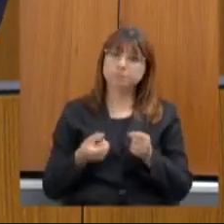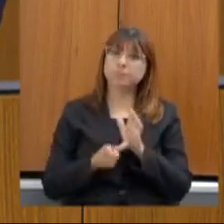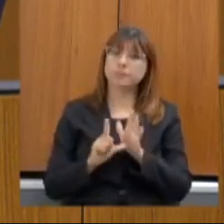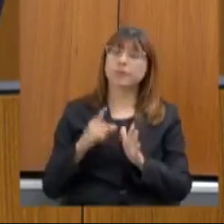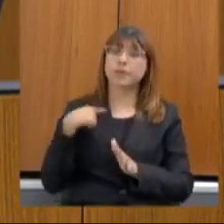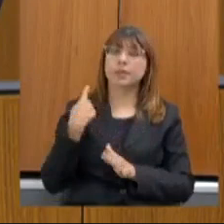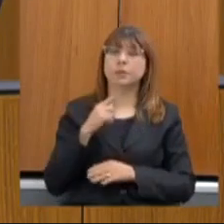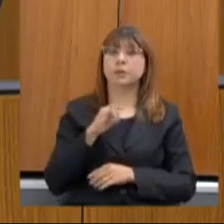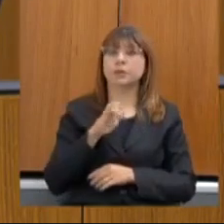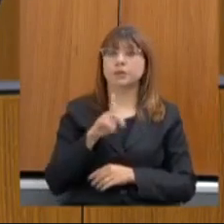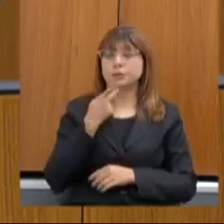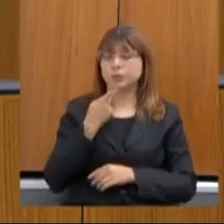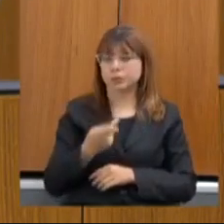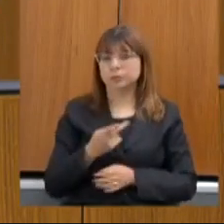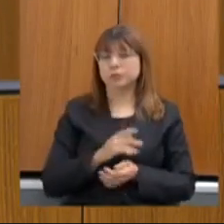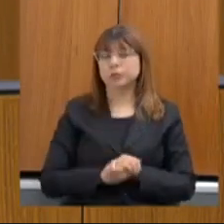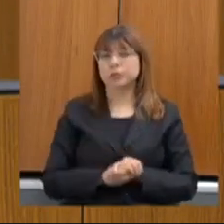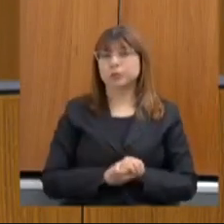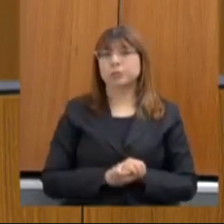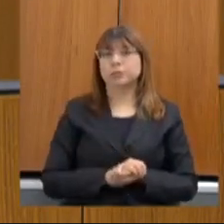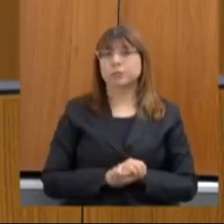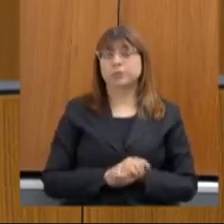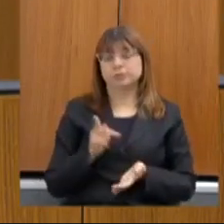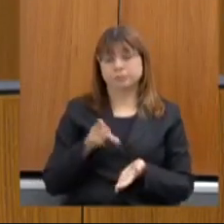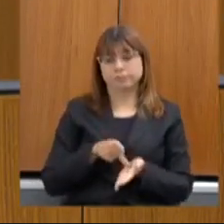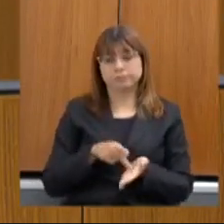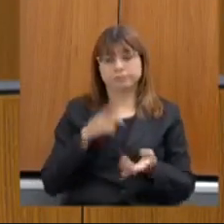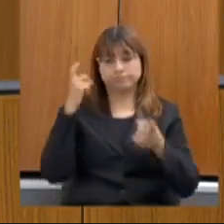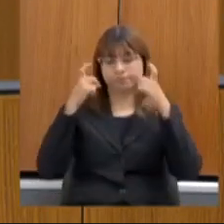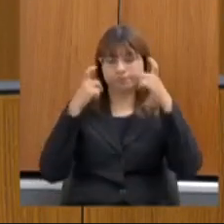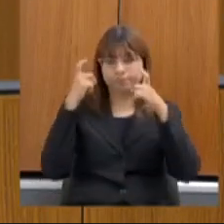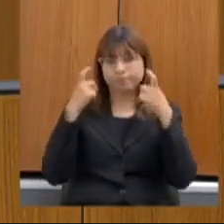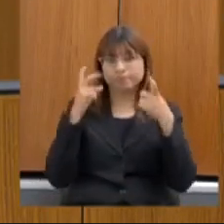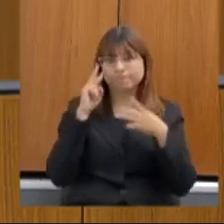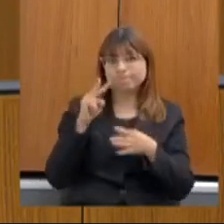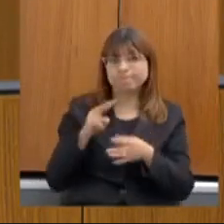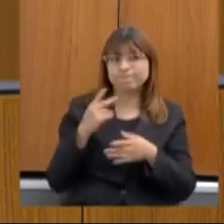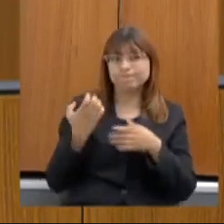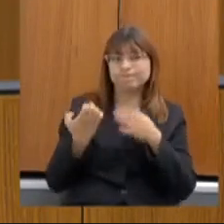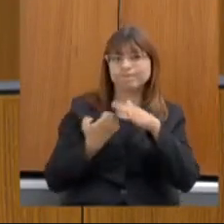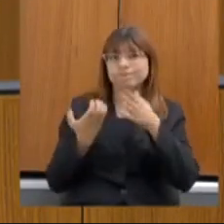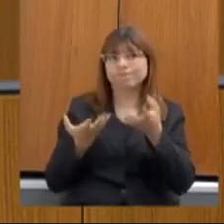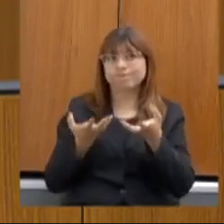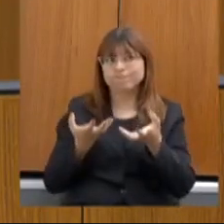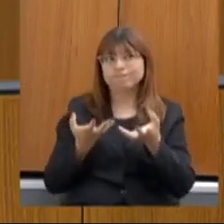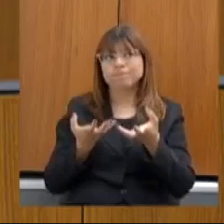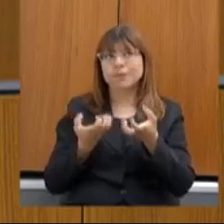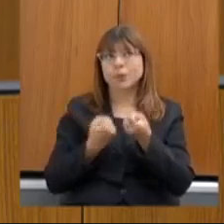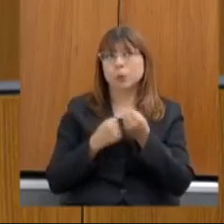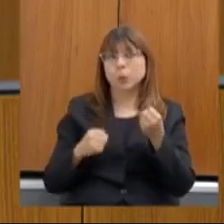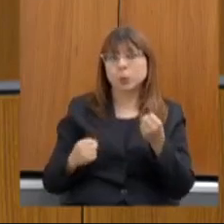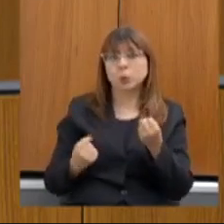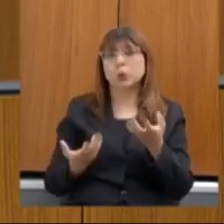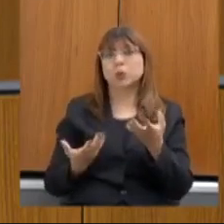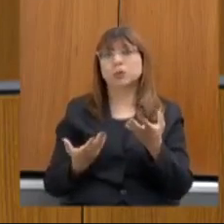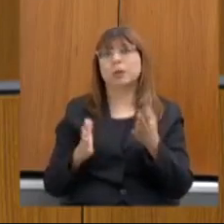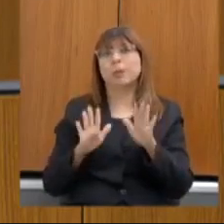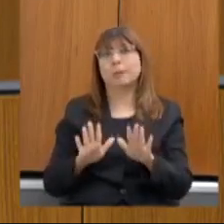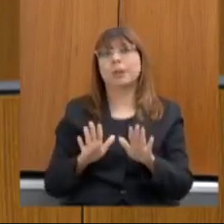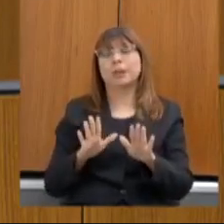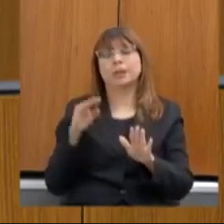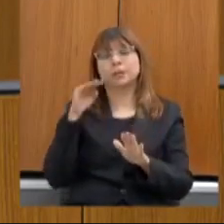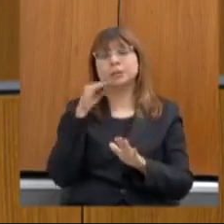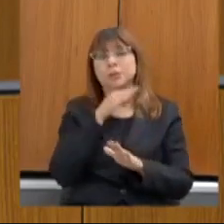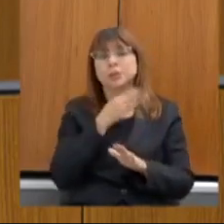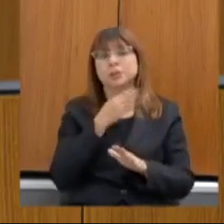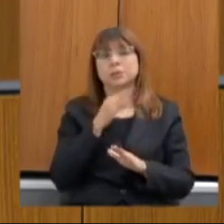que disse que o deputado Gil Pereira Realmente é muito preocupante ver empresas que querem ampliar que querem crescer e ver